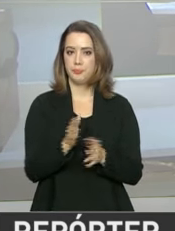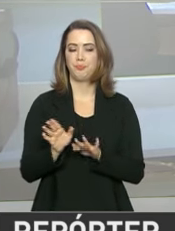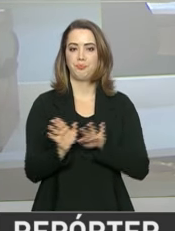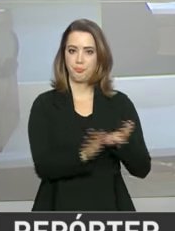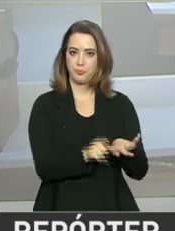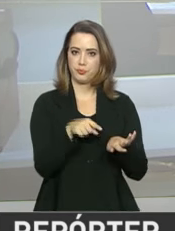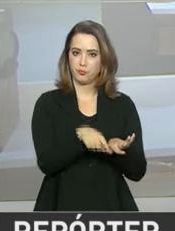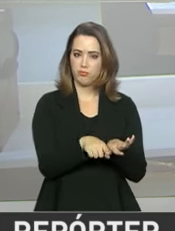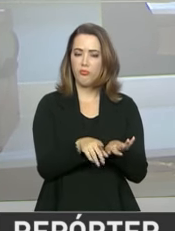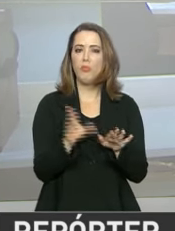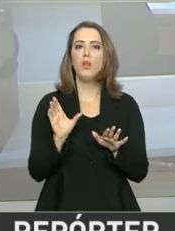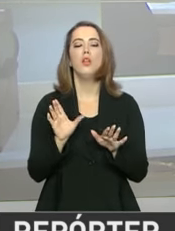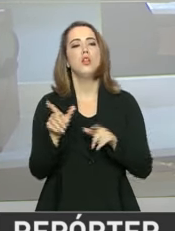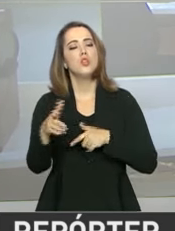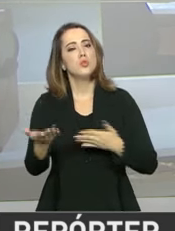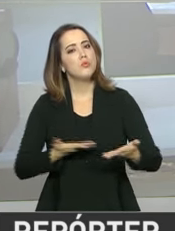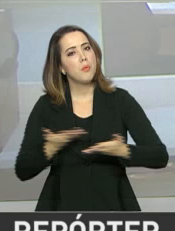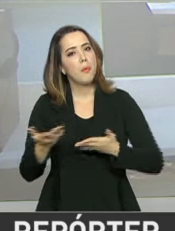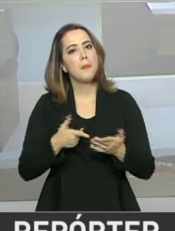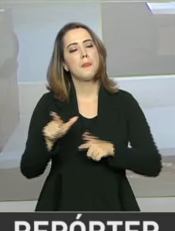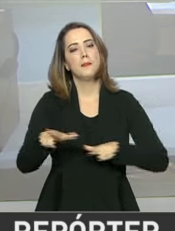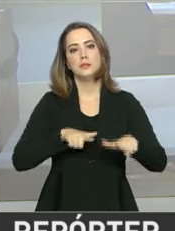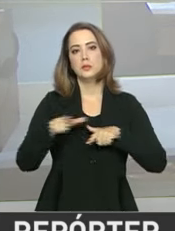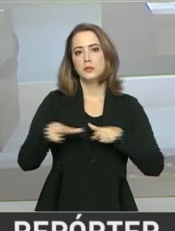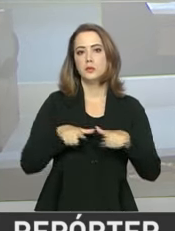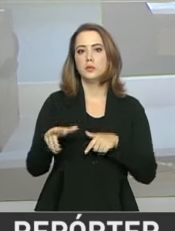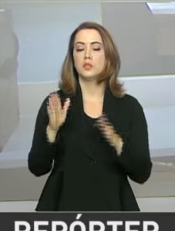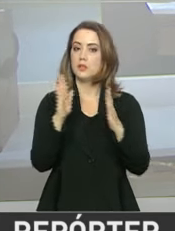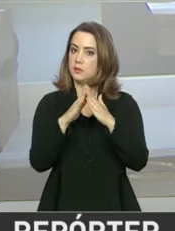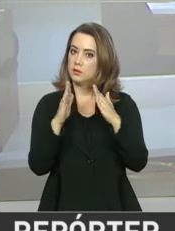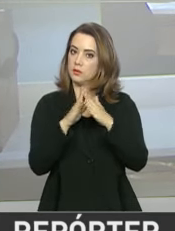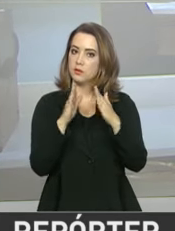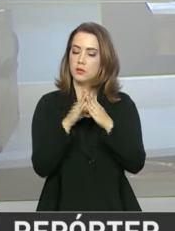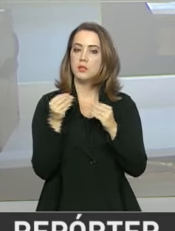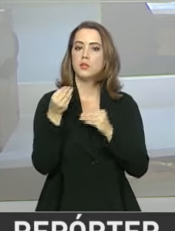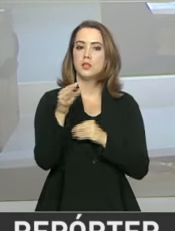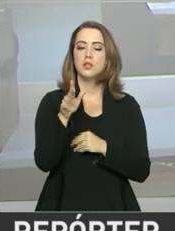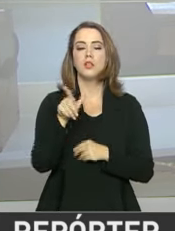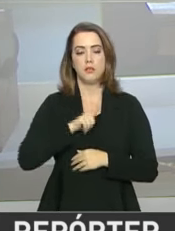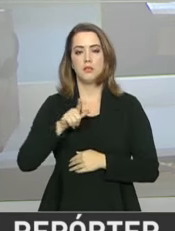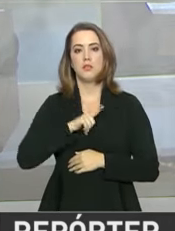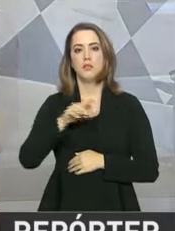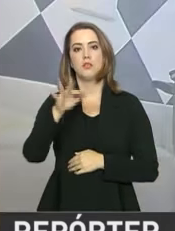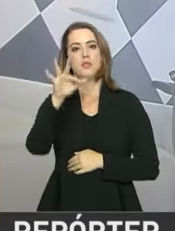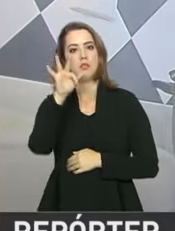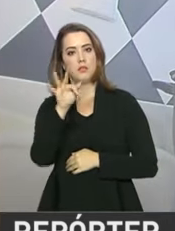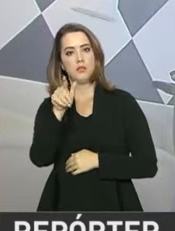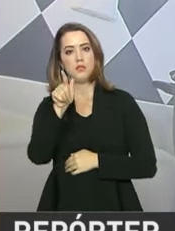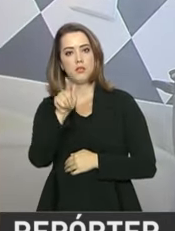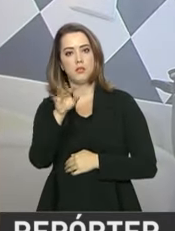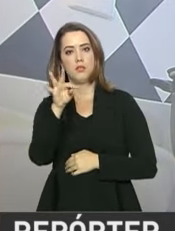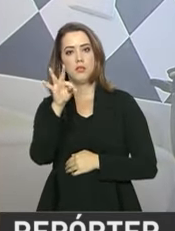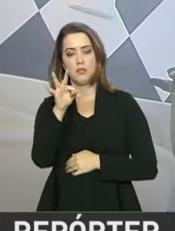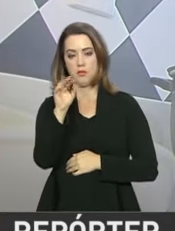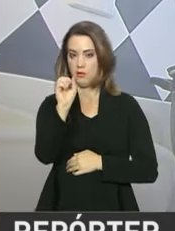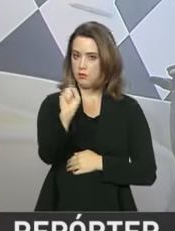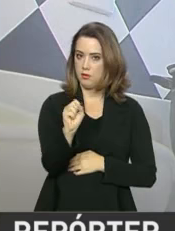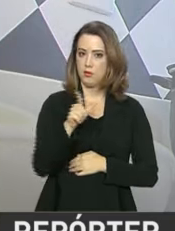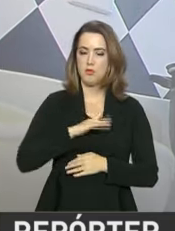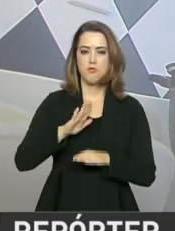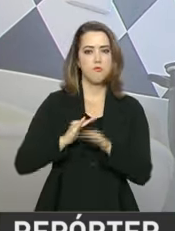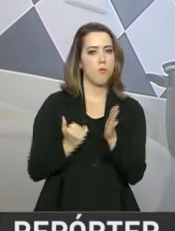600% desde Junho do ano passado quando a contribuição se tornou obrigatória em um ano o número passou de